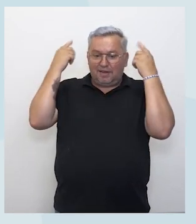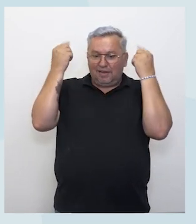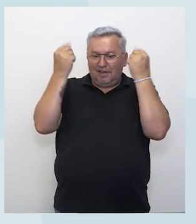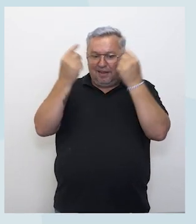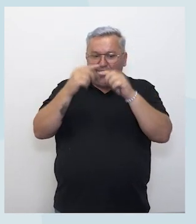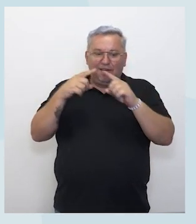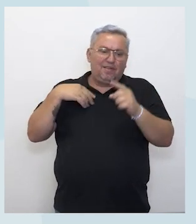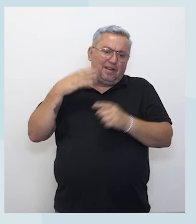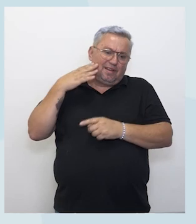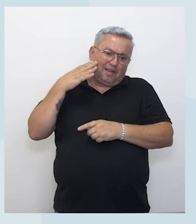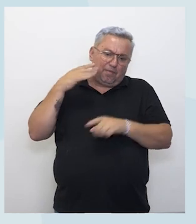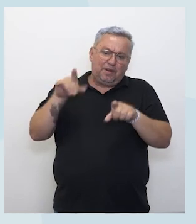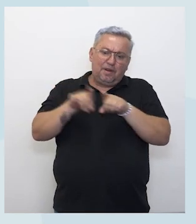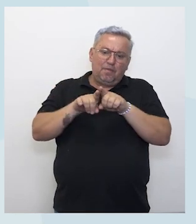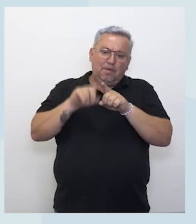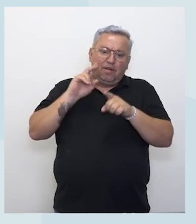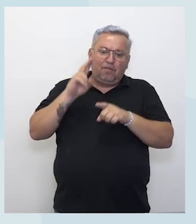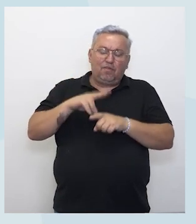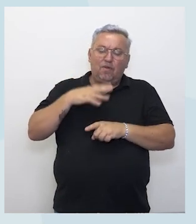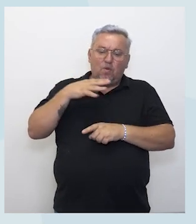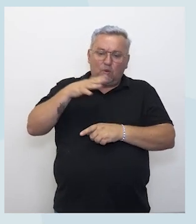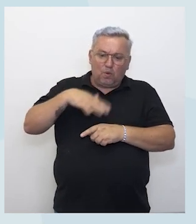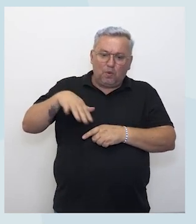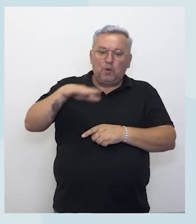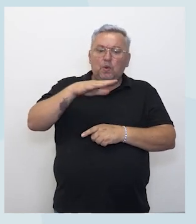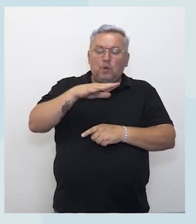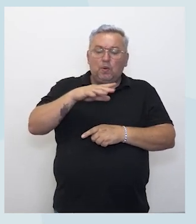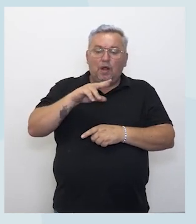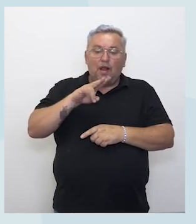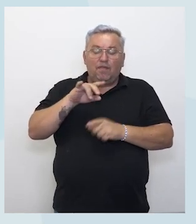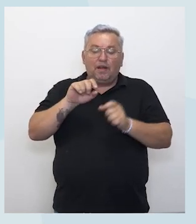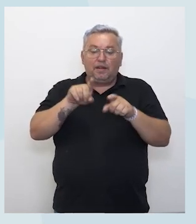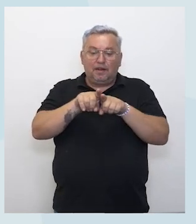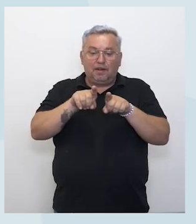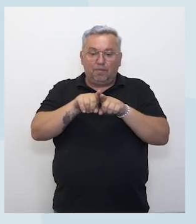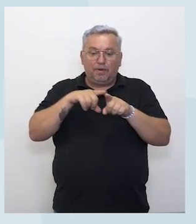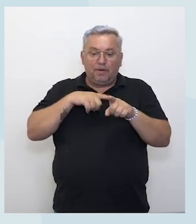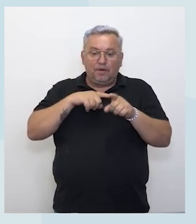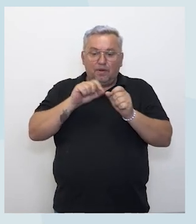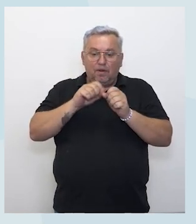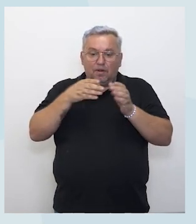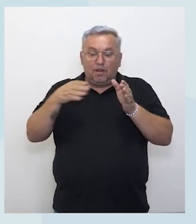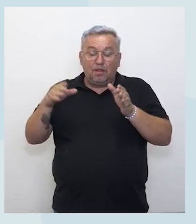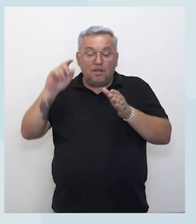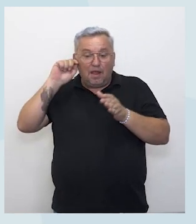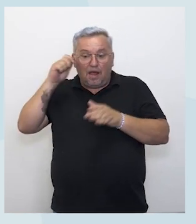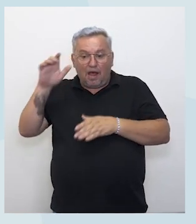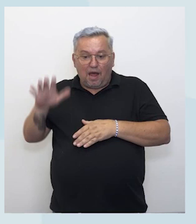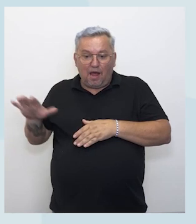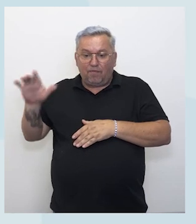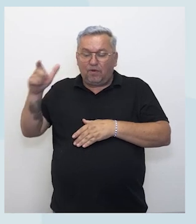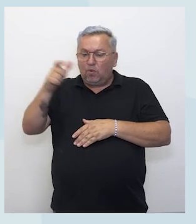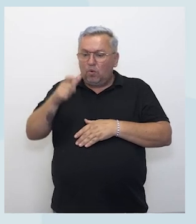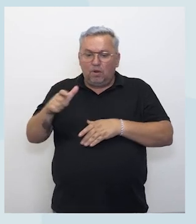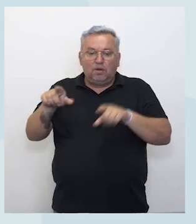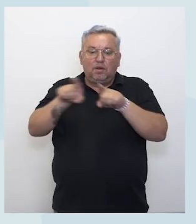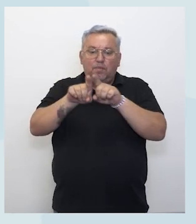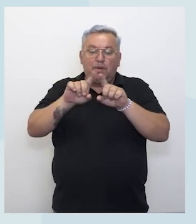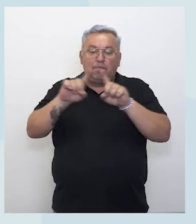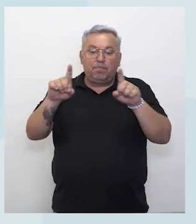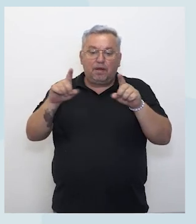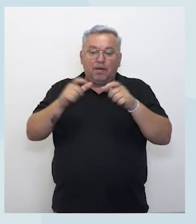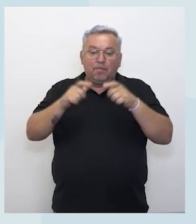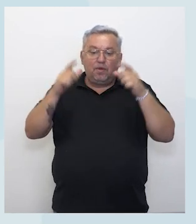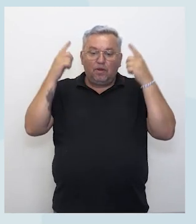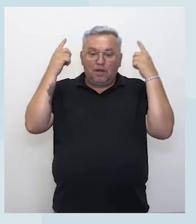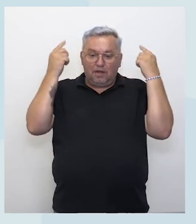gente sabe que também está um pouco dentro do senso comum, a gente sabe que a ciência, ela vai ter ali também um berço ali no norte da África, entre outros lugares, mas no geral é onde a